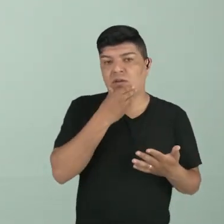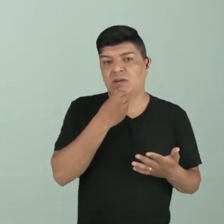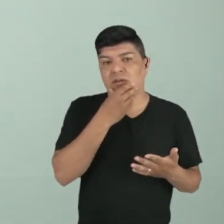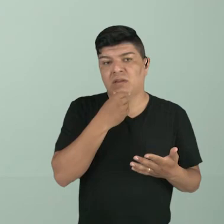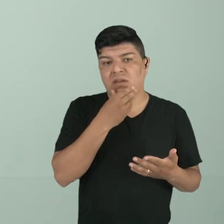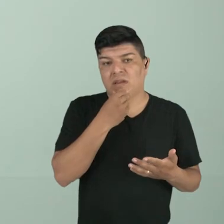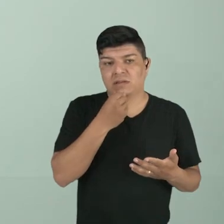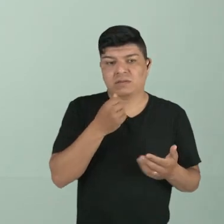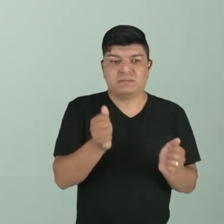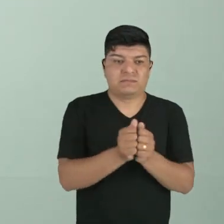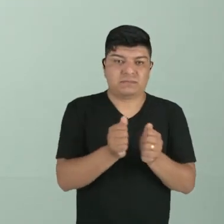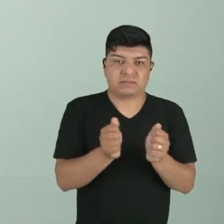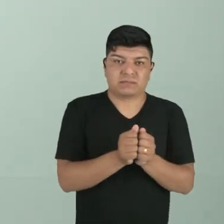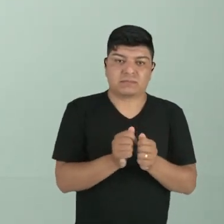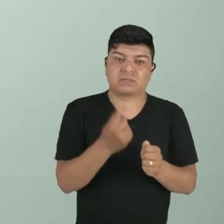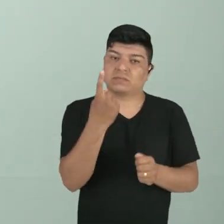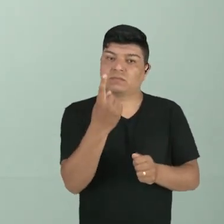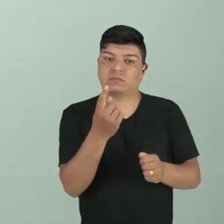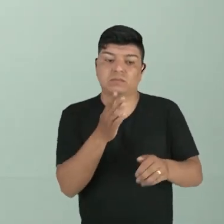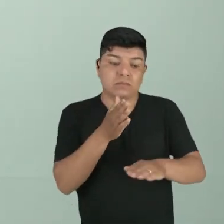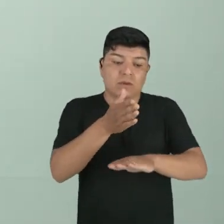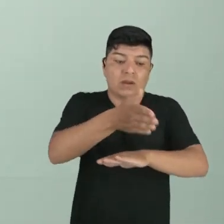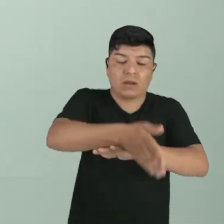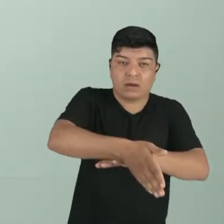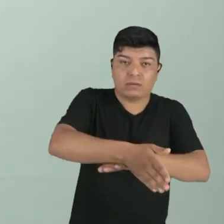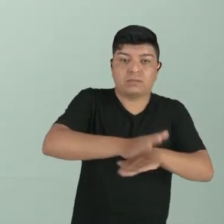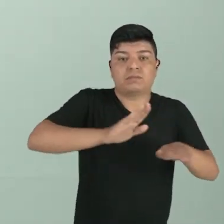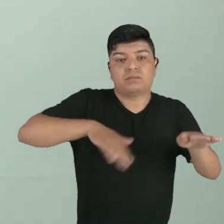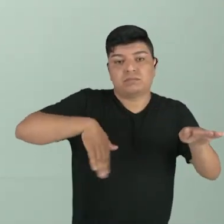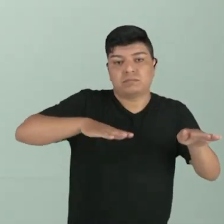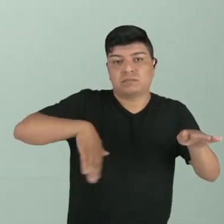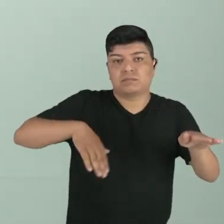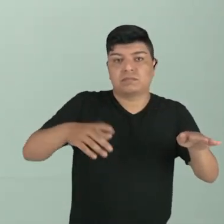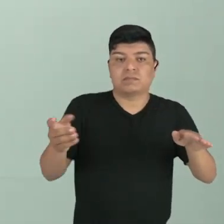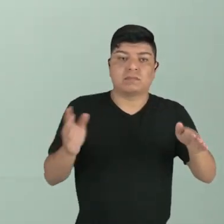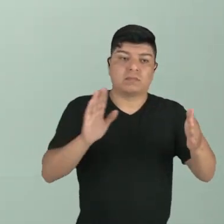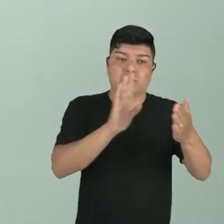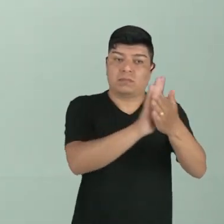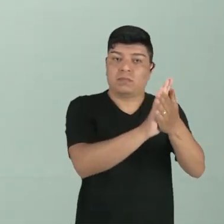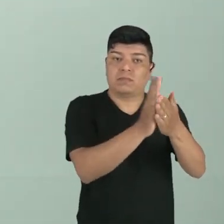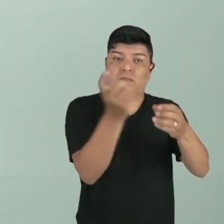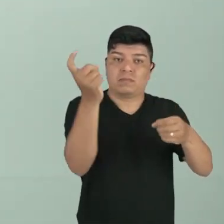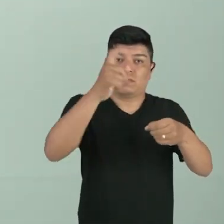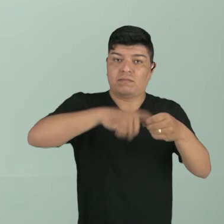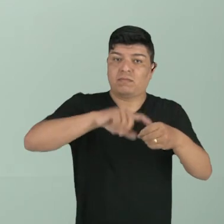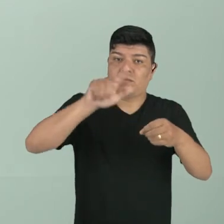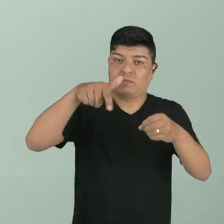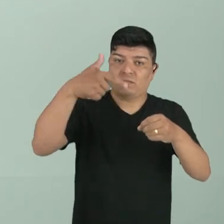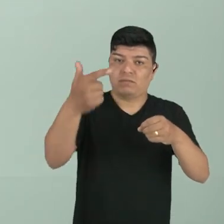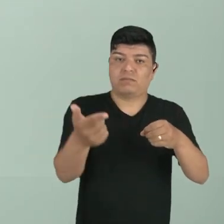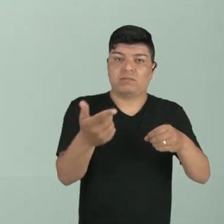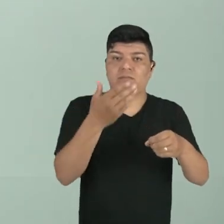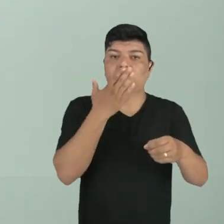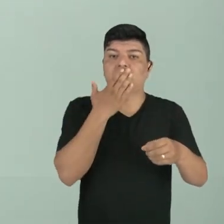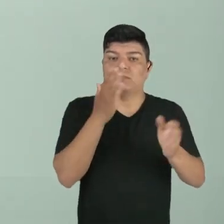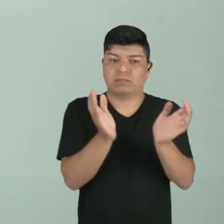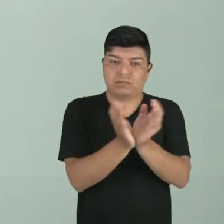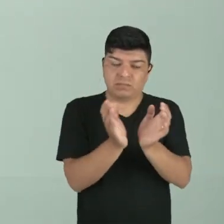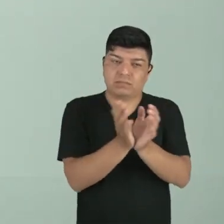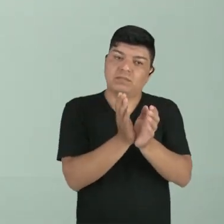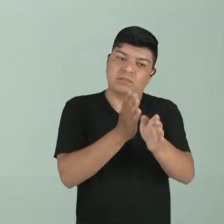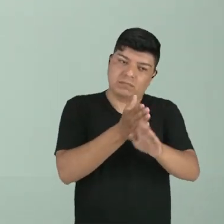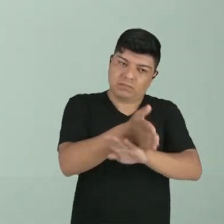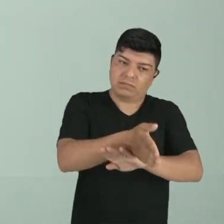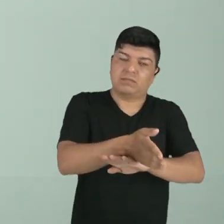navegadores ao mesmo tempo um pula dentro da piscina bateu retornou quando ele retorna um outro daí tipo dele já vai